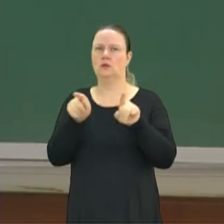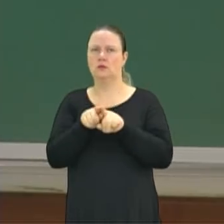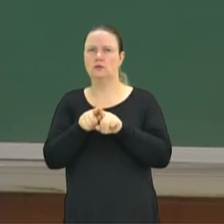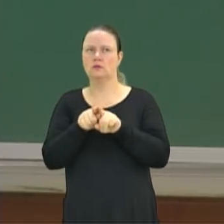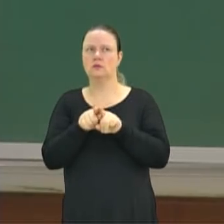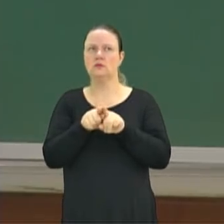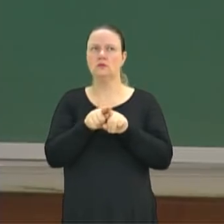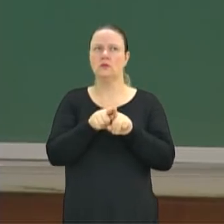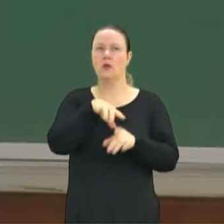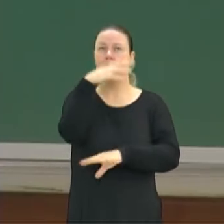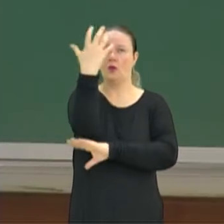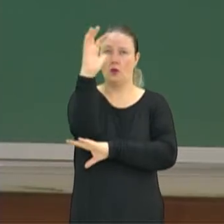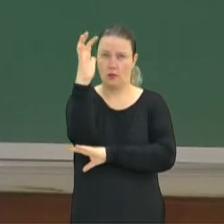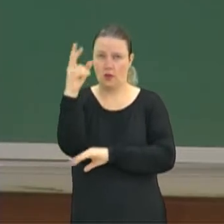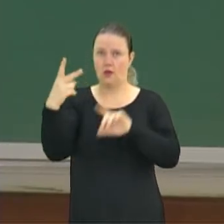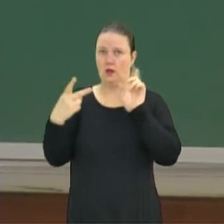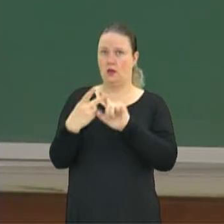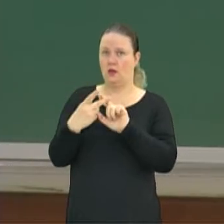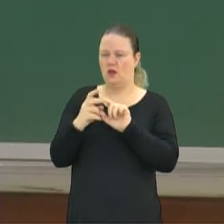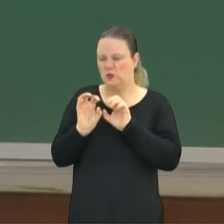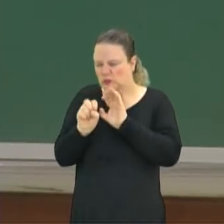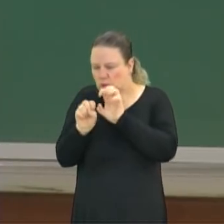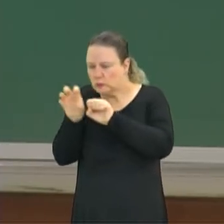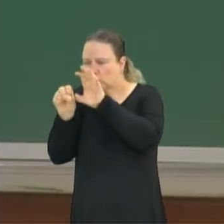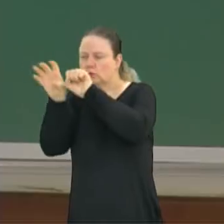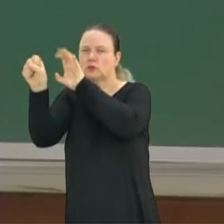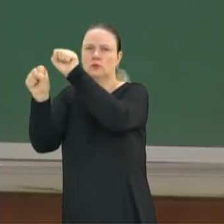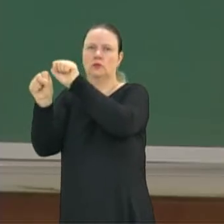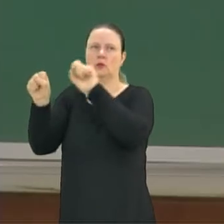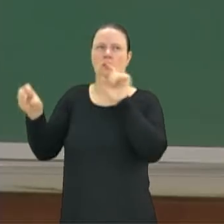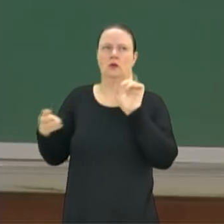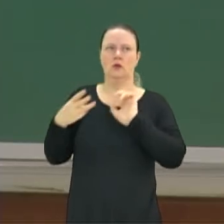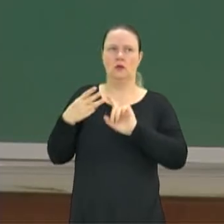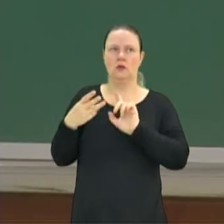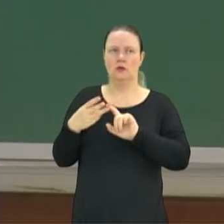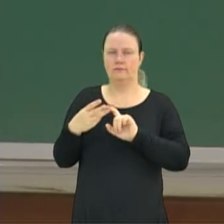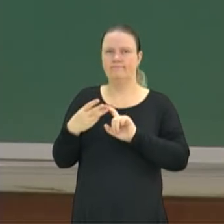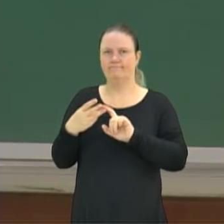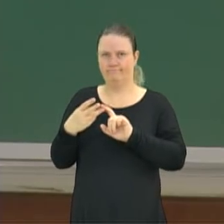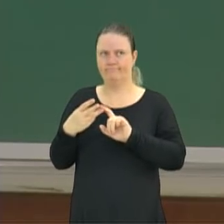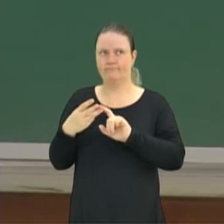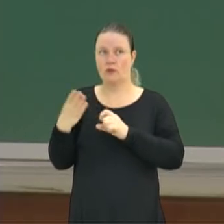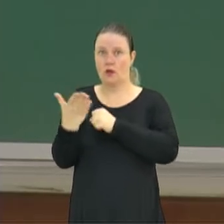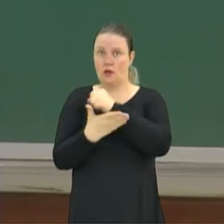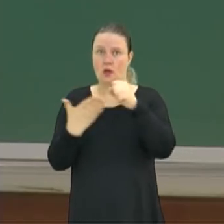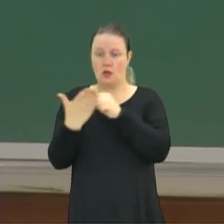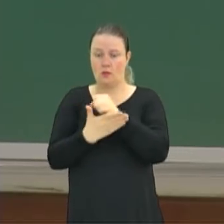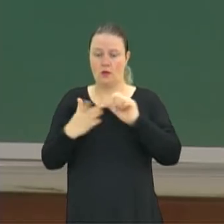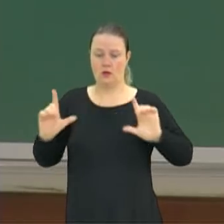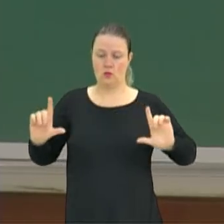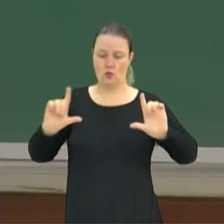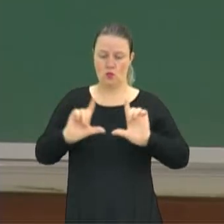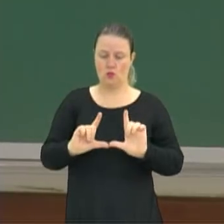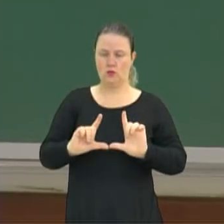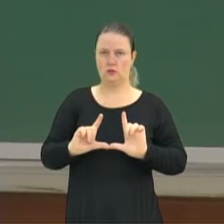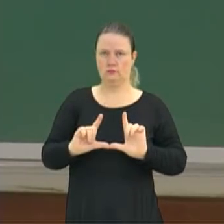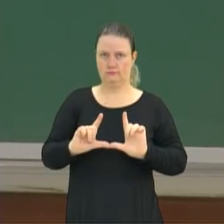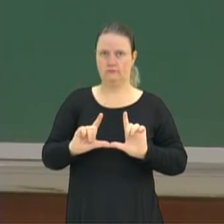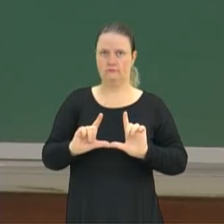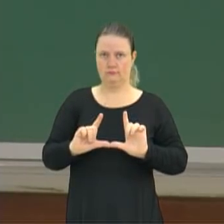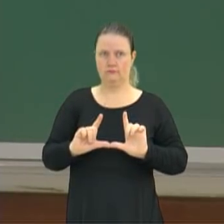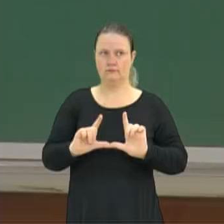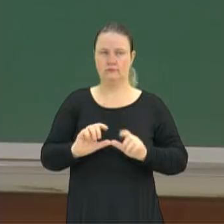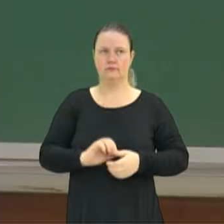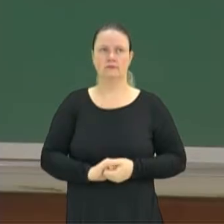de pulgões, milhares de protozoários, mostrando aqui de volta também. Então a invertida, a base sempre vai ser menorzinha, ela não vai ter o formato bonitinho que a